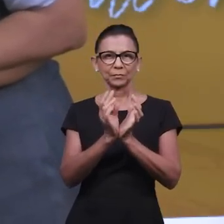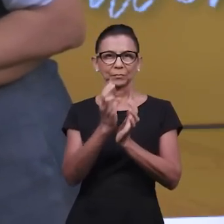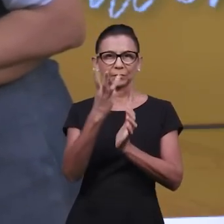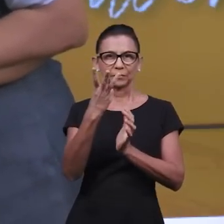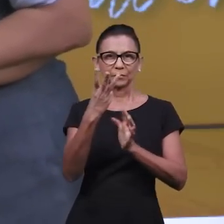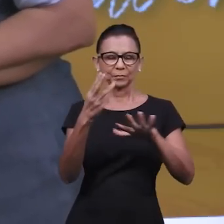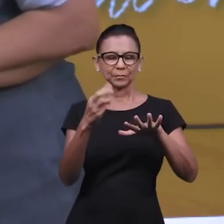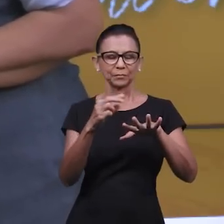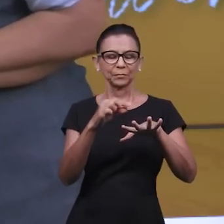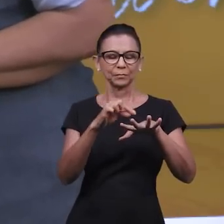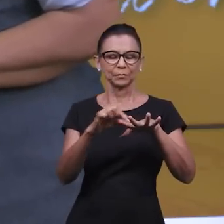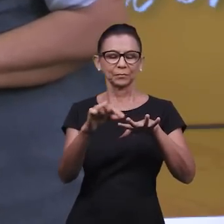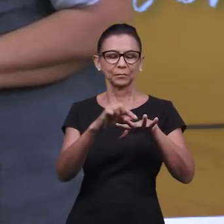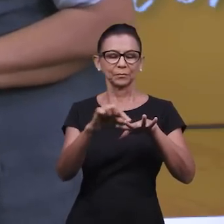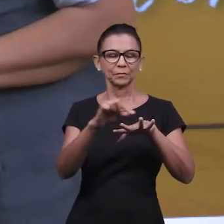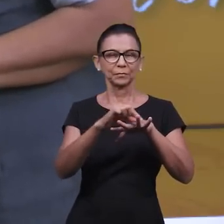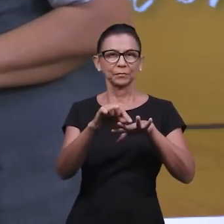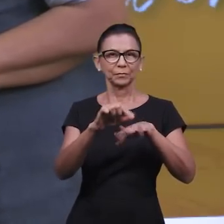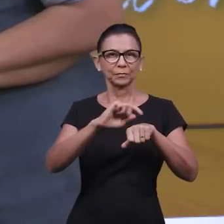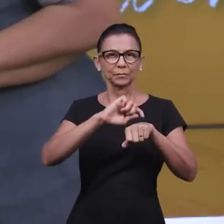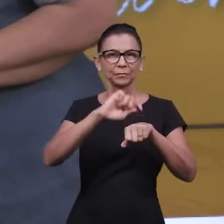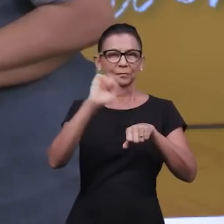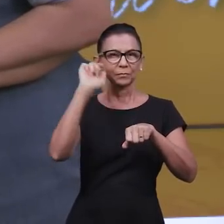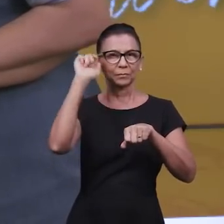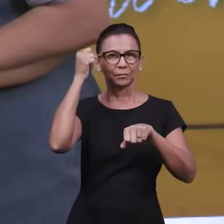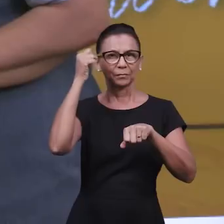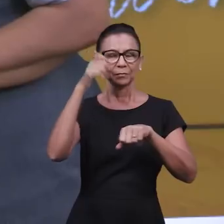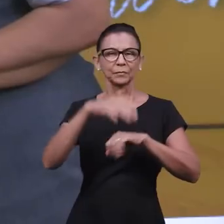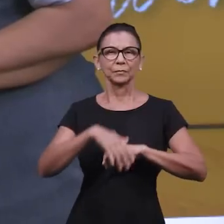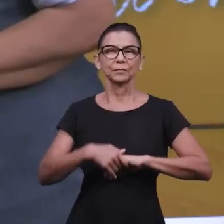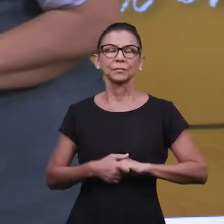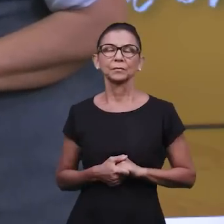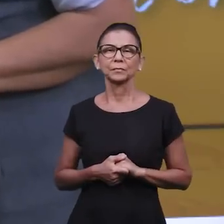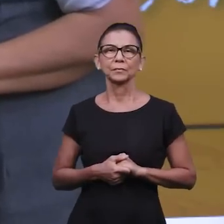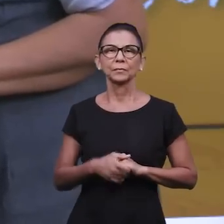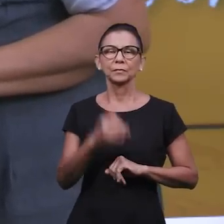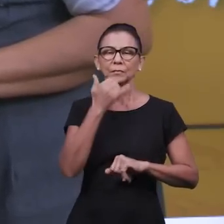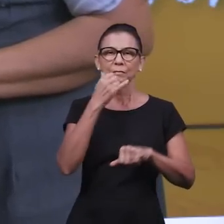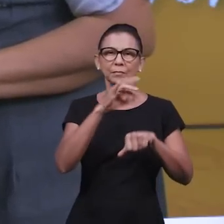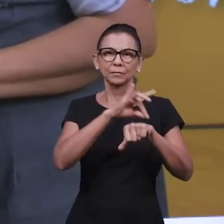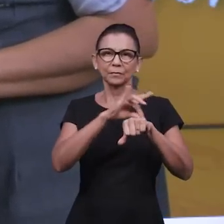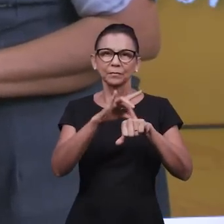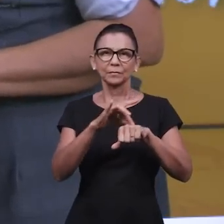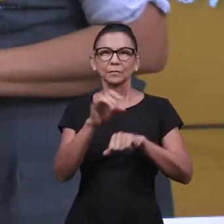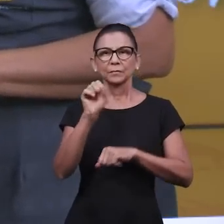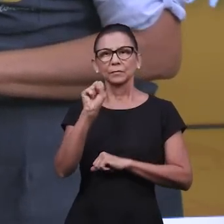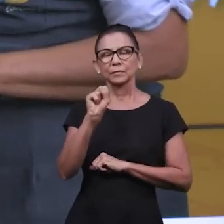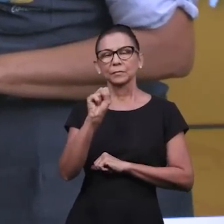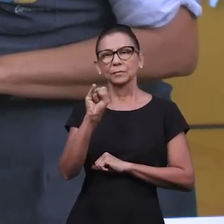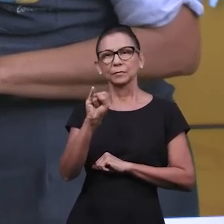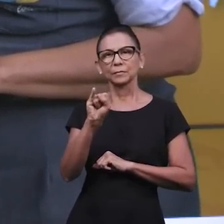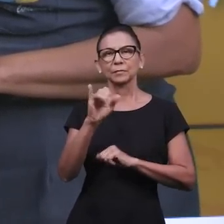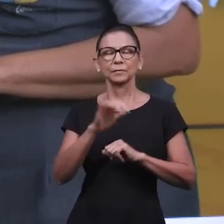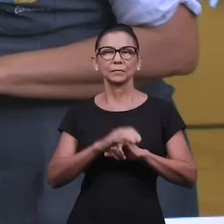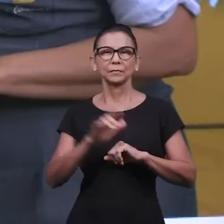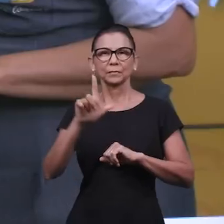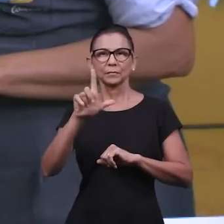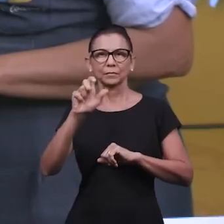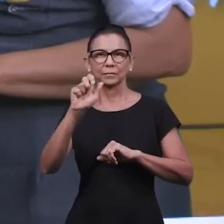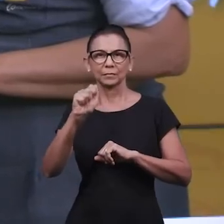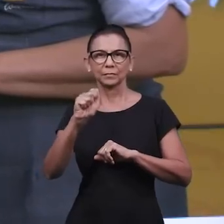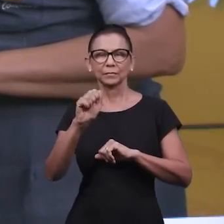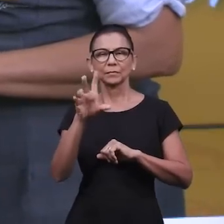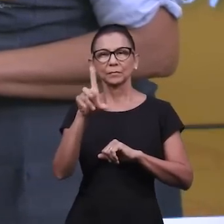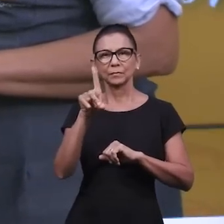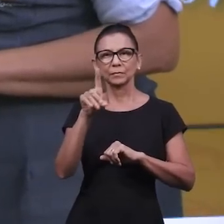3 pretinhas. Vamos ter a nota Lá natural, Si natural e o Dó